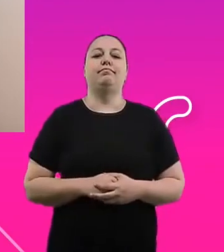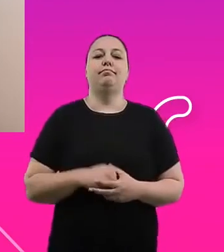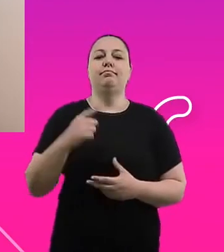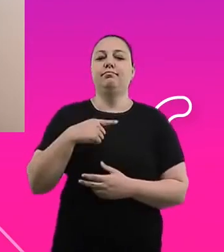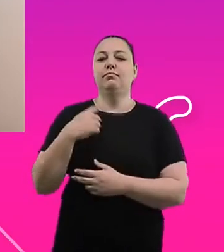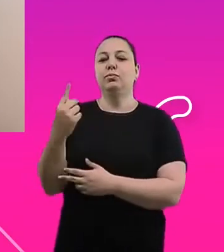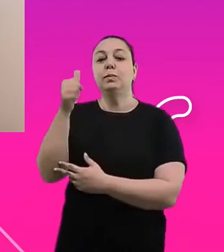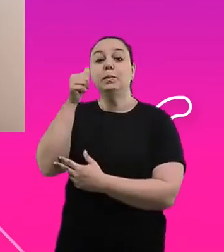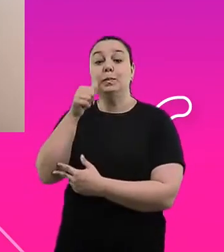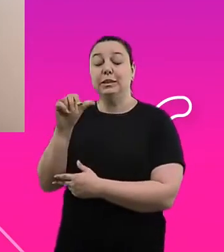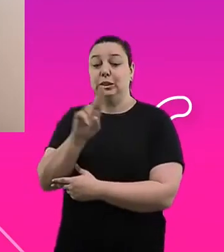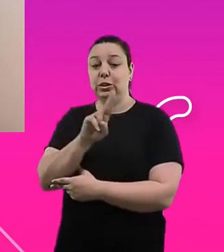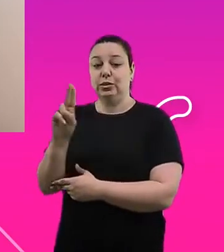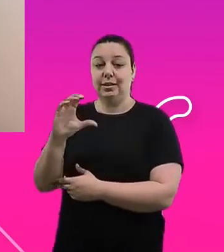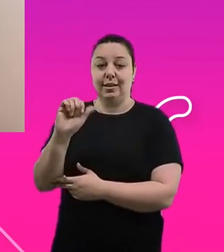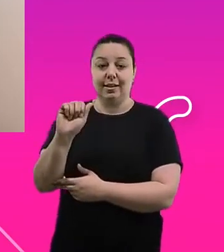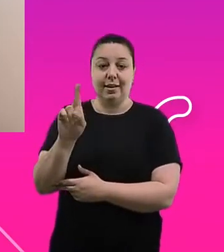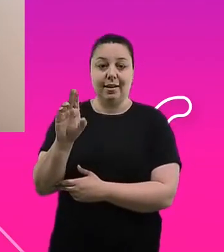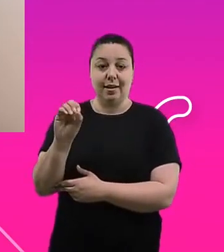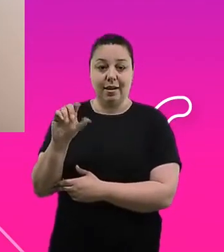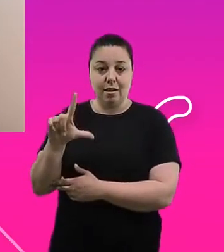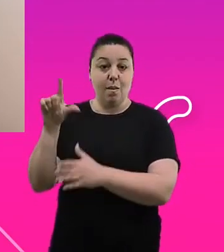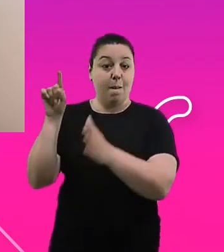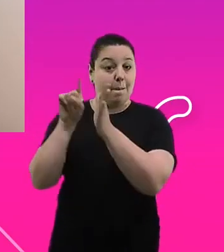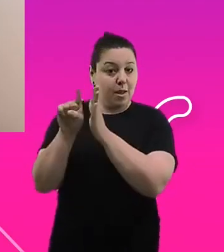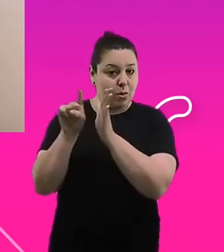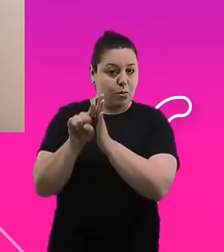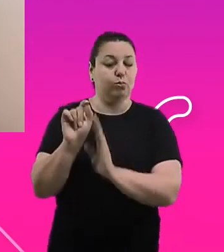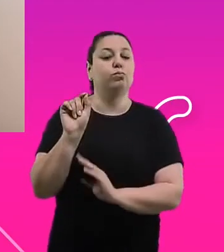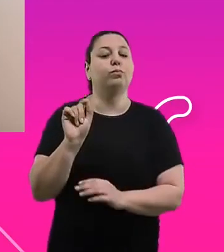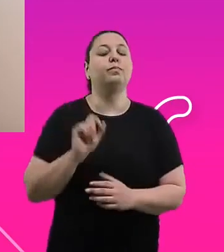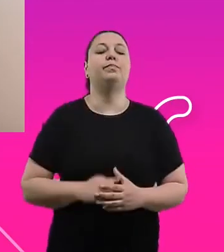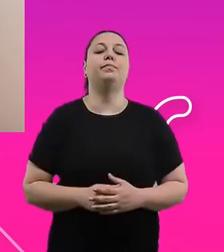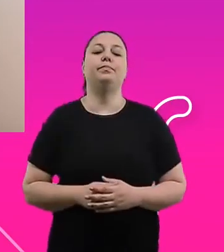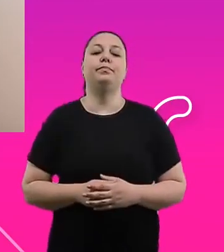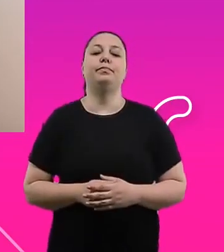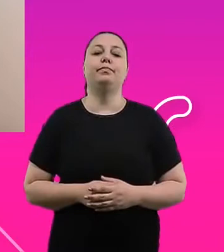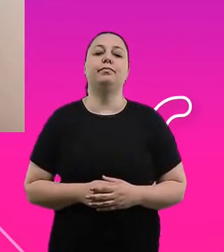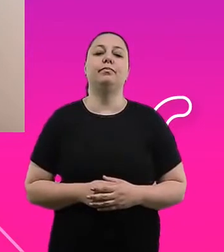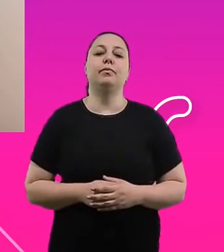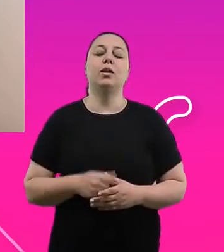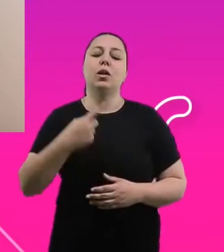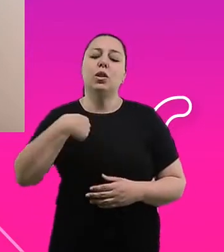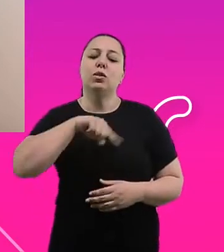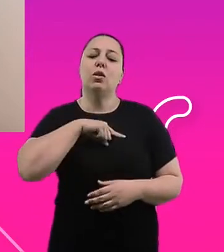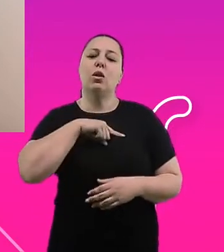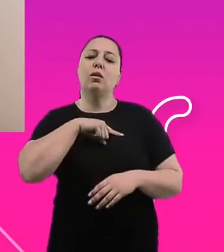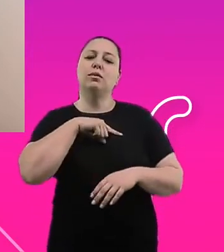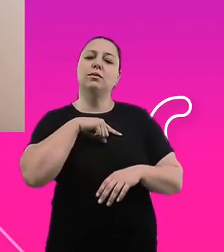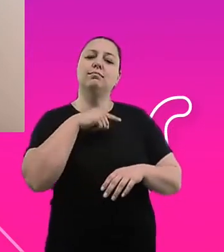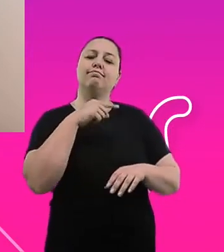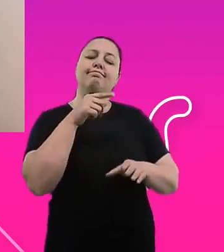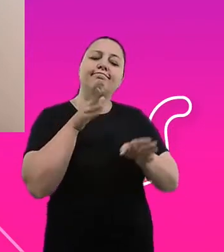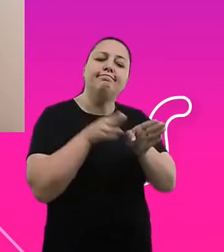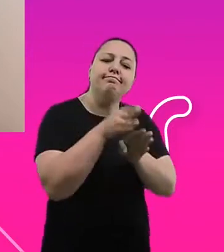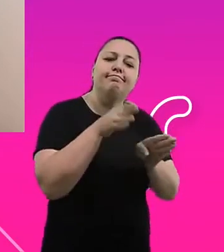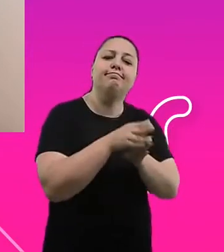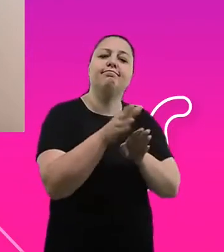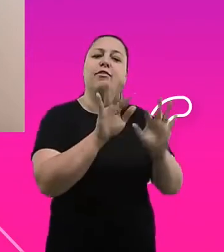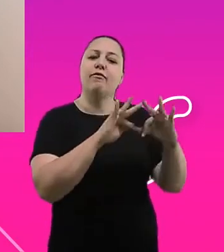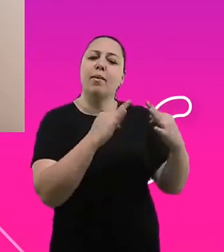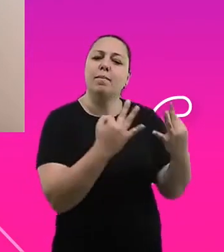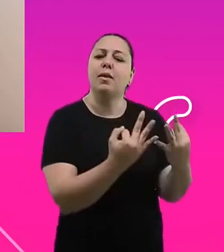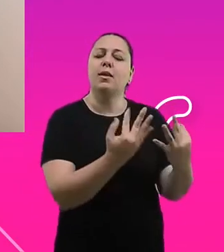achei bem legal, que ela pergunta assim: como que a gente educa a comunidade do trabalho, da família e dos amigos para não